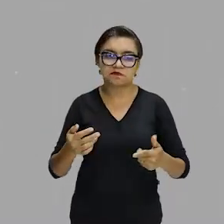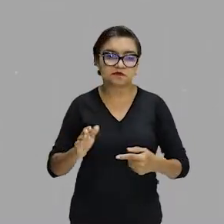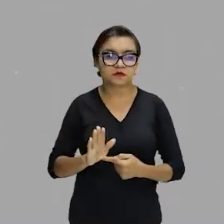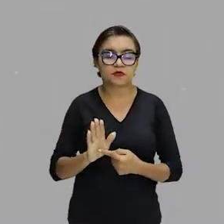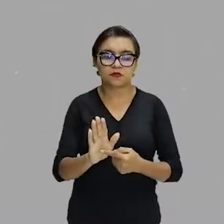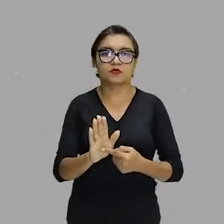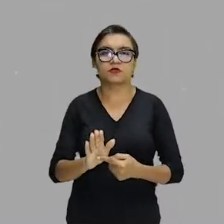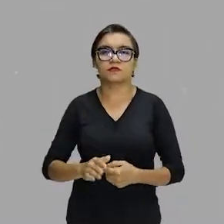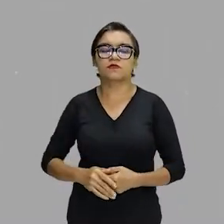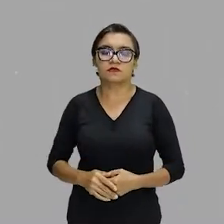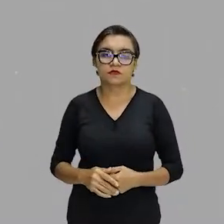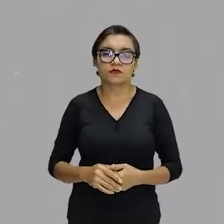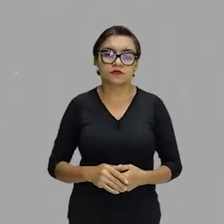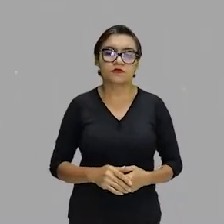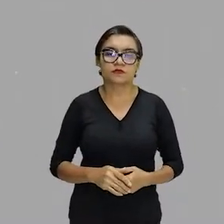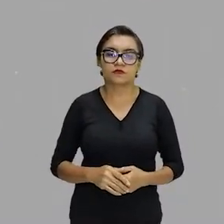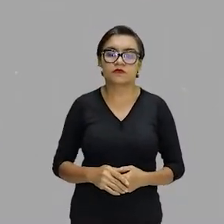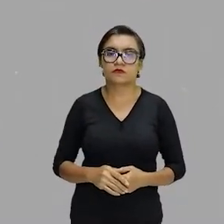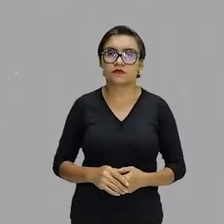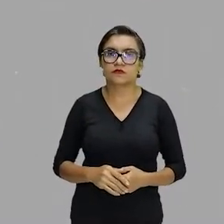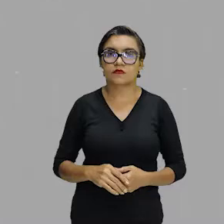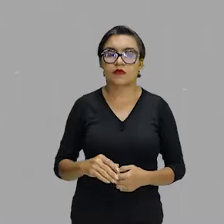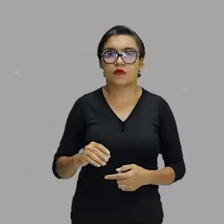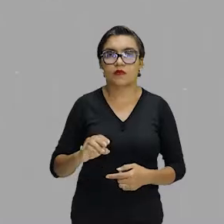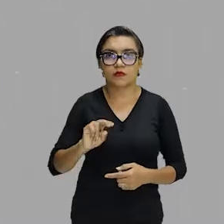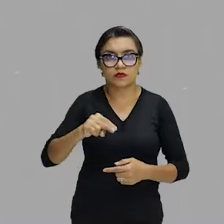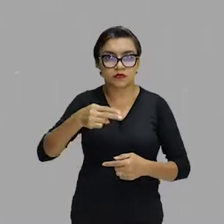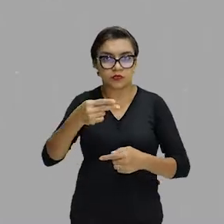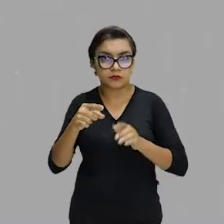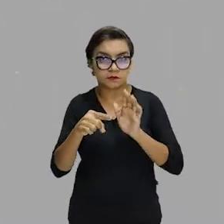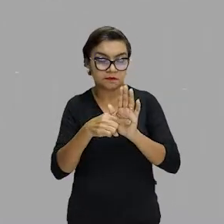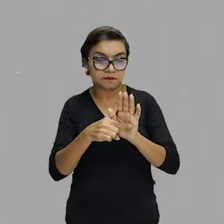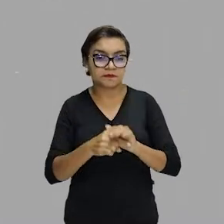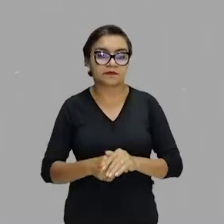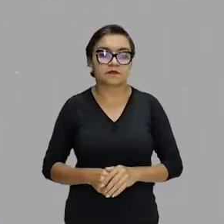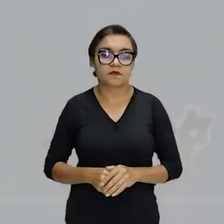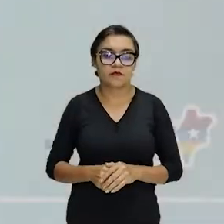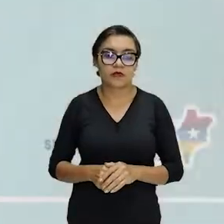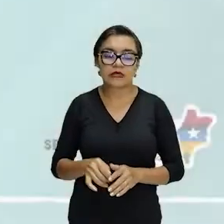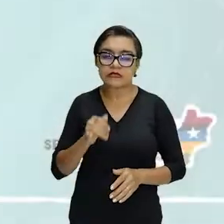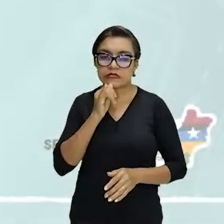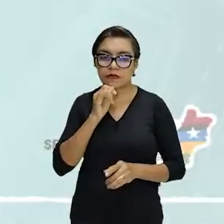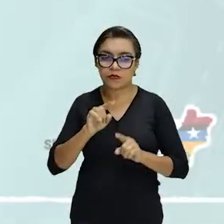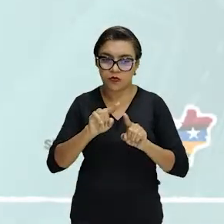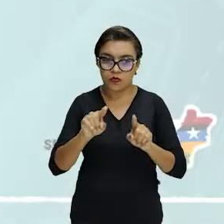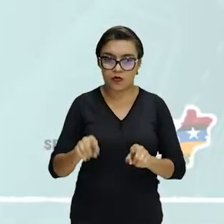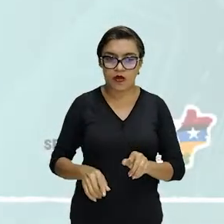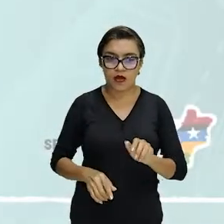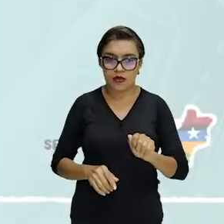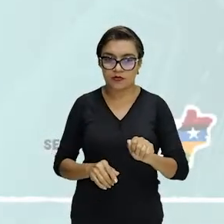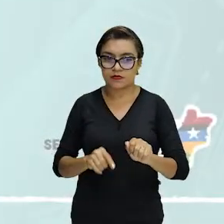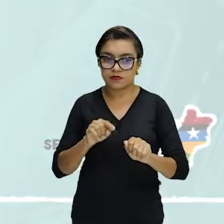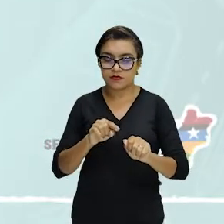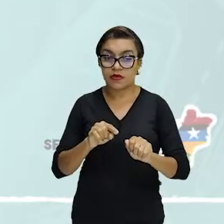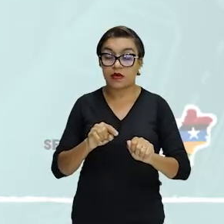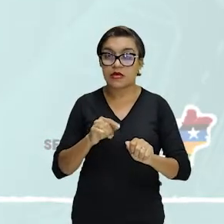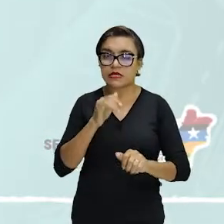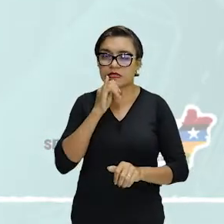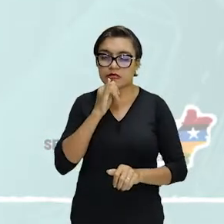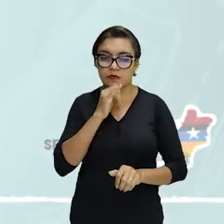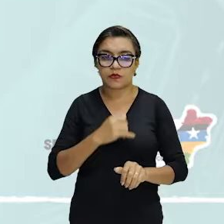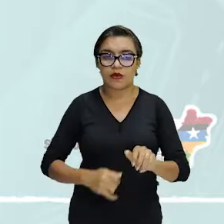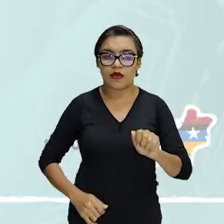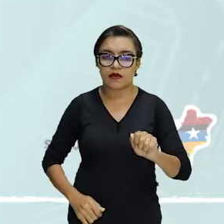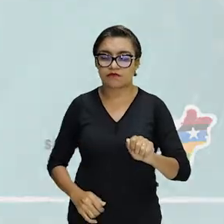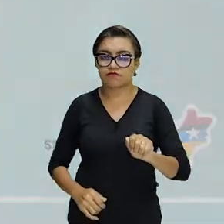que aparece esse expoente negativo. Na letra A, nós temos 3 elevado a menos 2. O